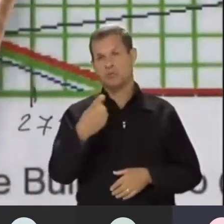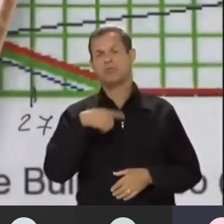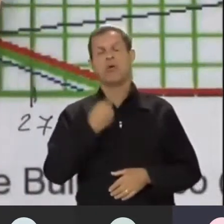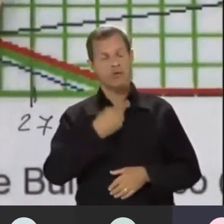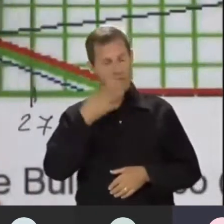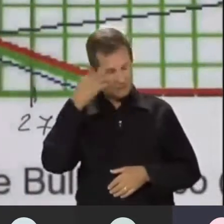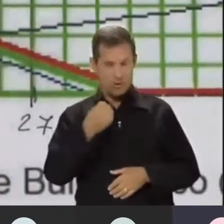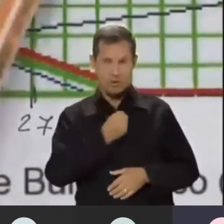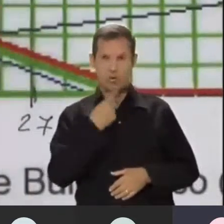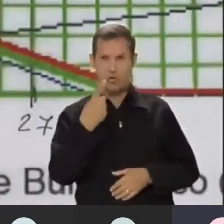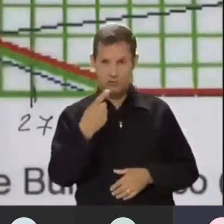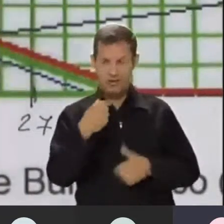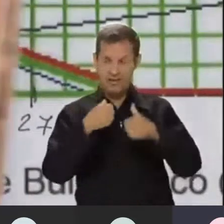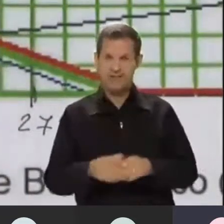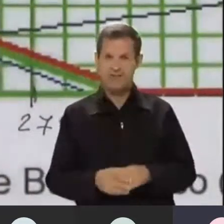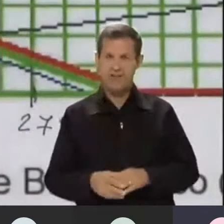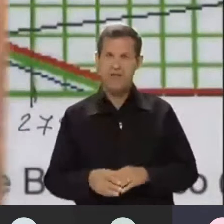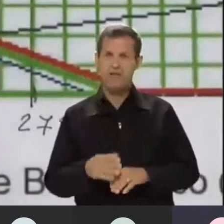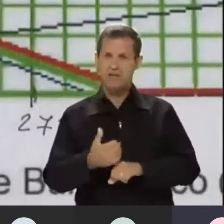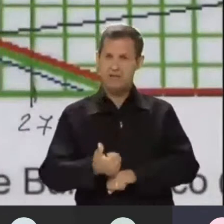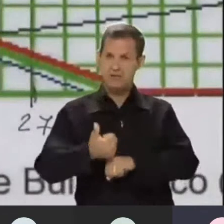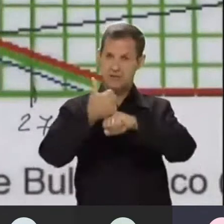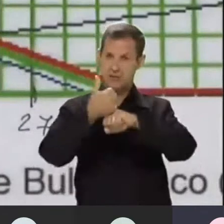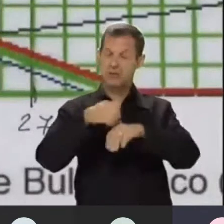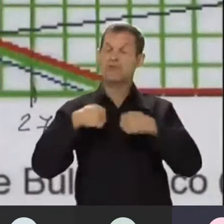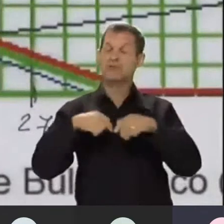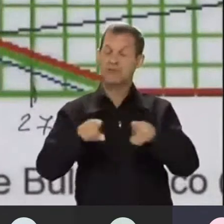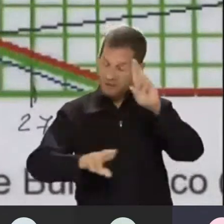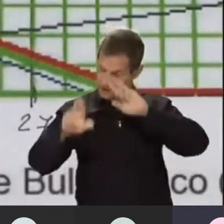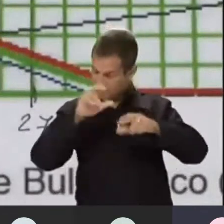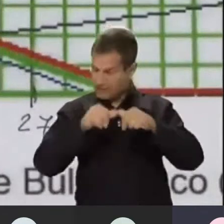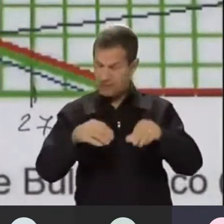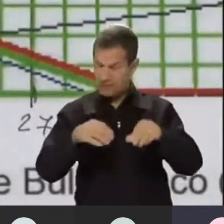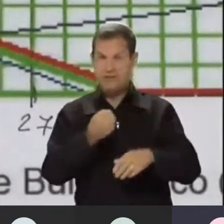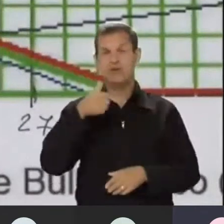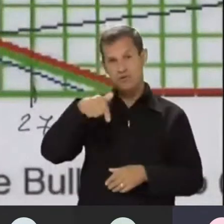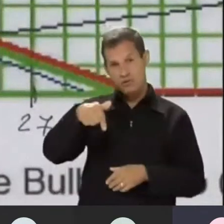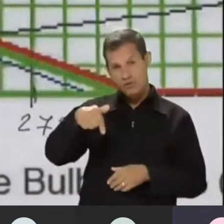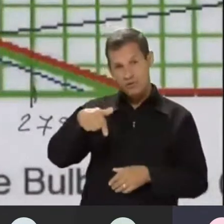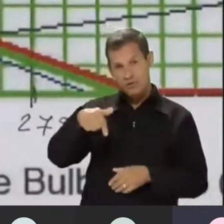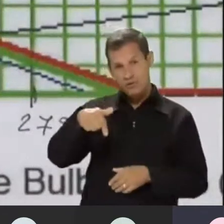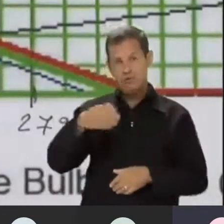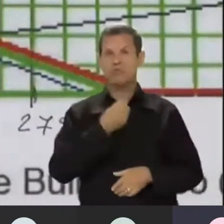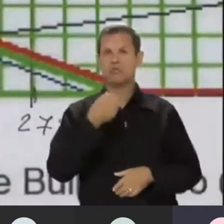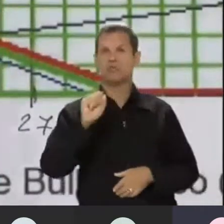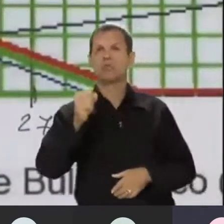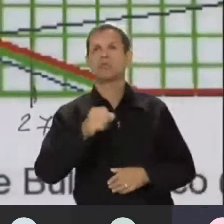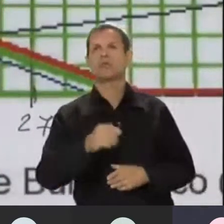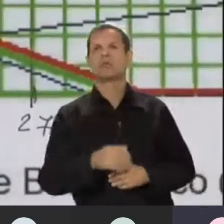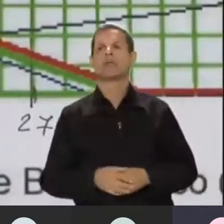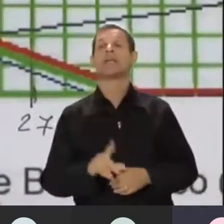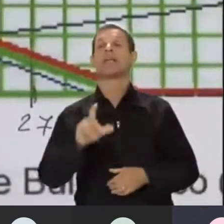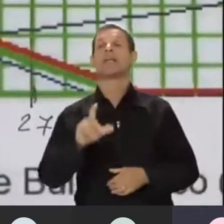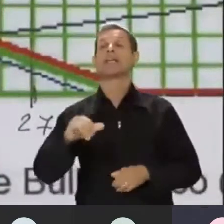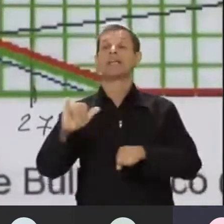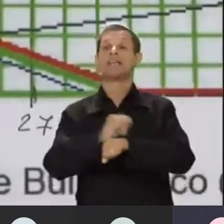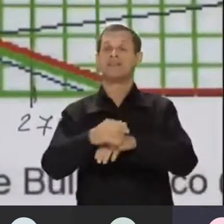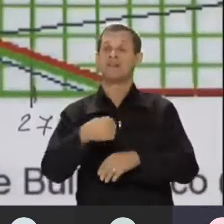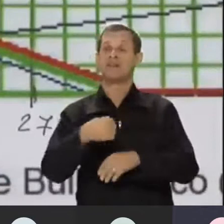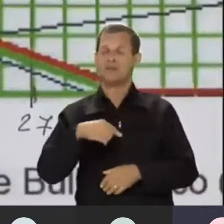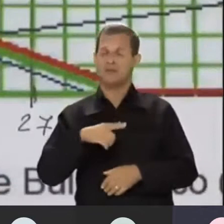1. A gente sabe, né, que o número 1 é essa parte de conforto, então eu preciso considerar esse número 7 e o número 8, que vão